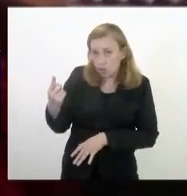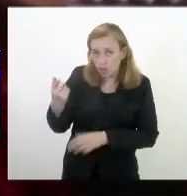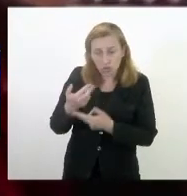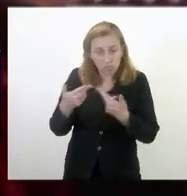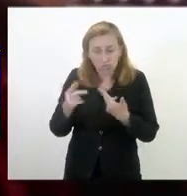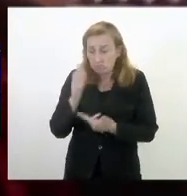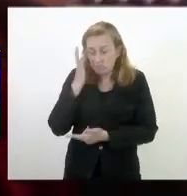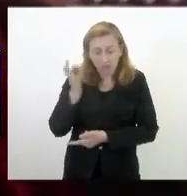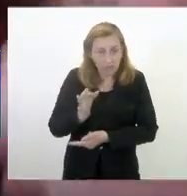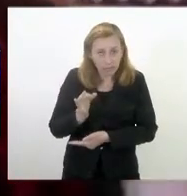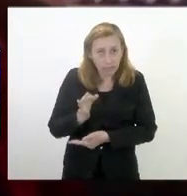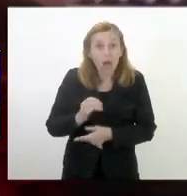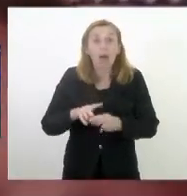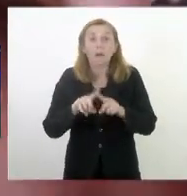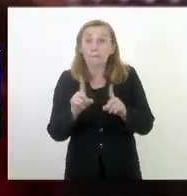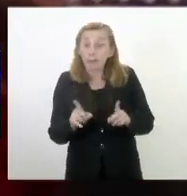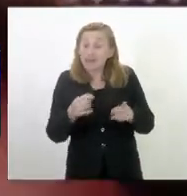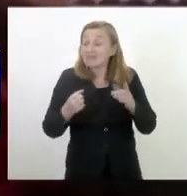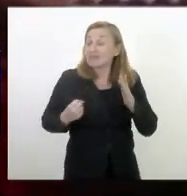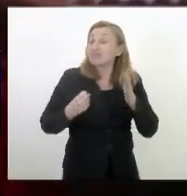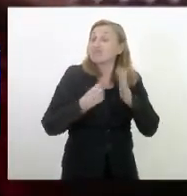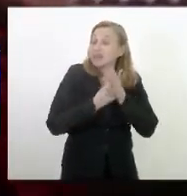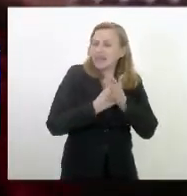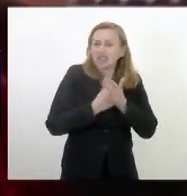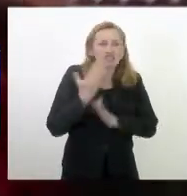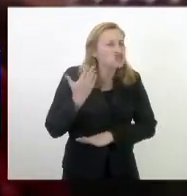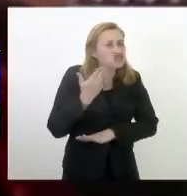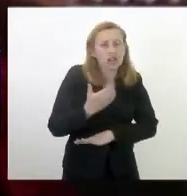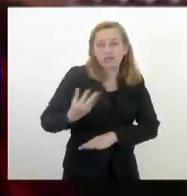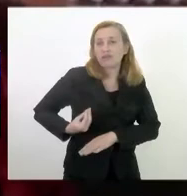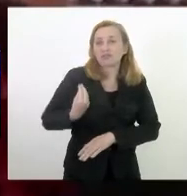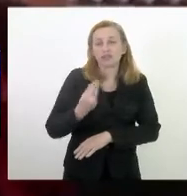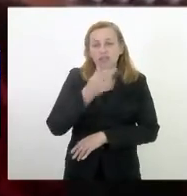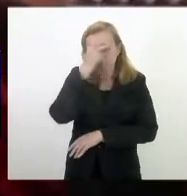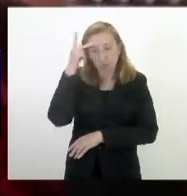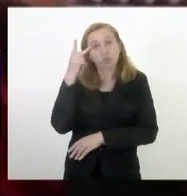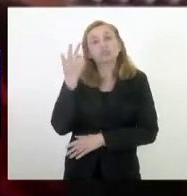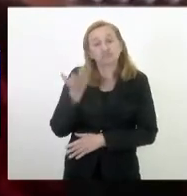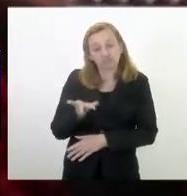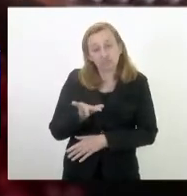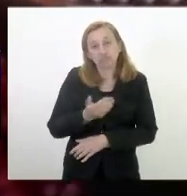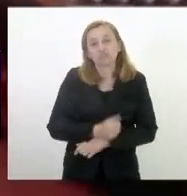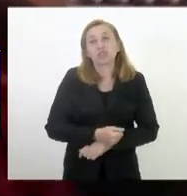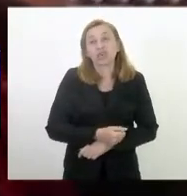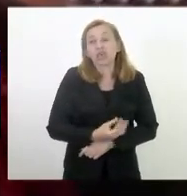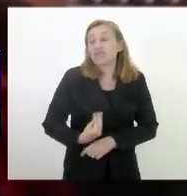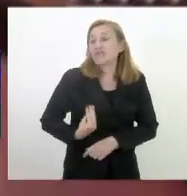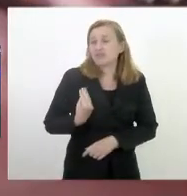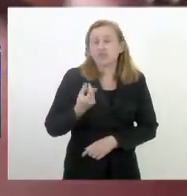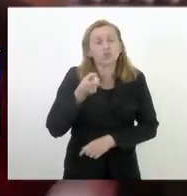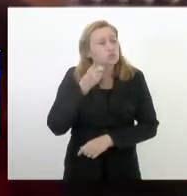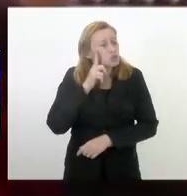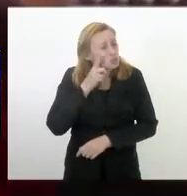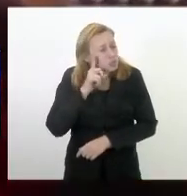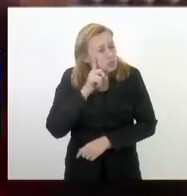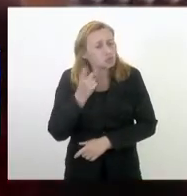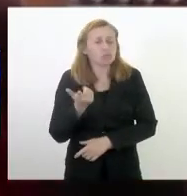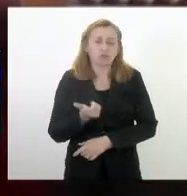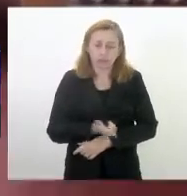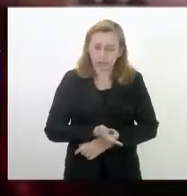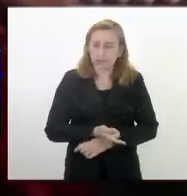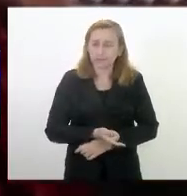sabe. Mas isso vai impactar diretamente na vida dessas pessoas, na vida diária, na